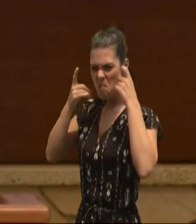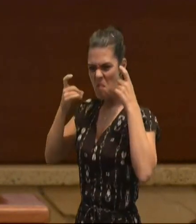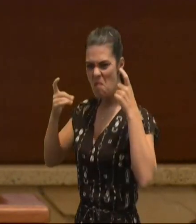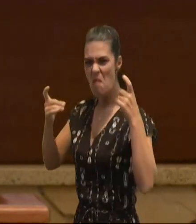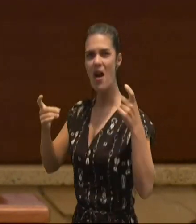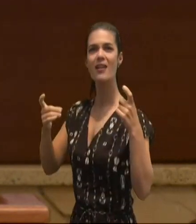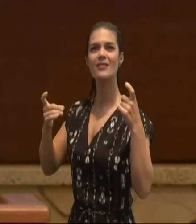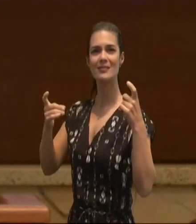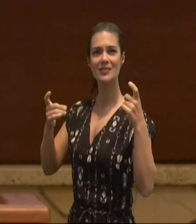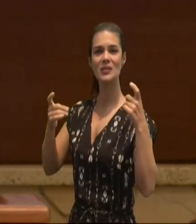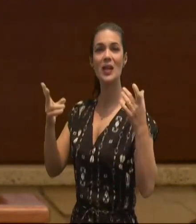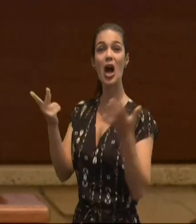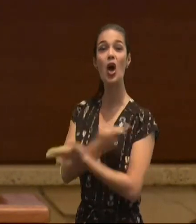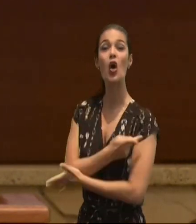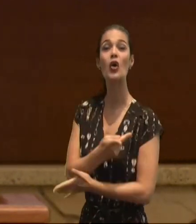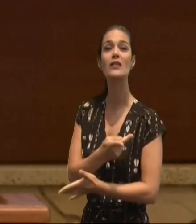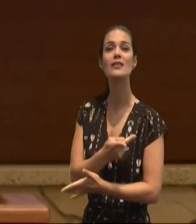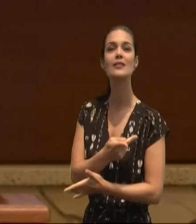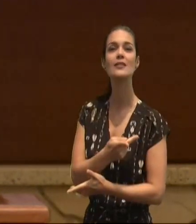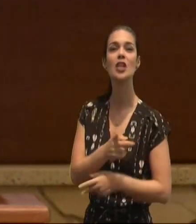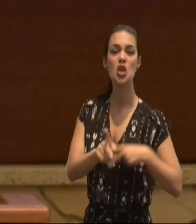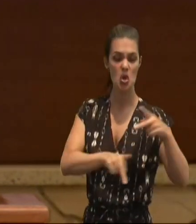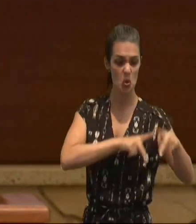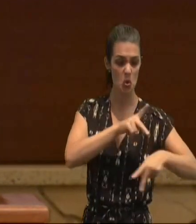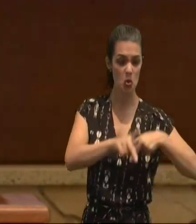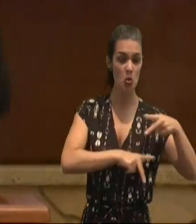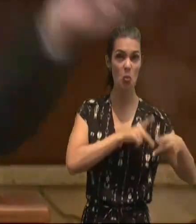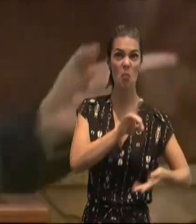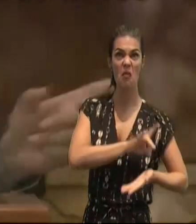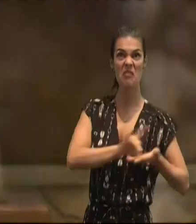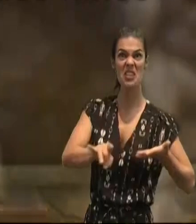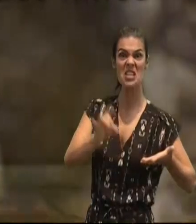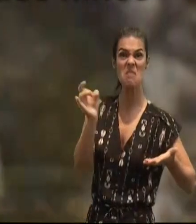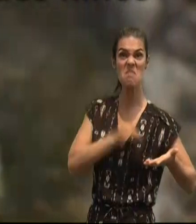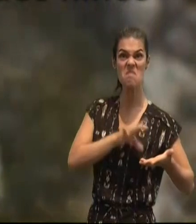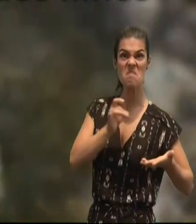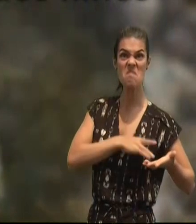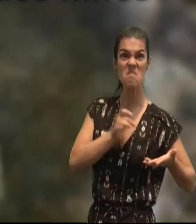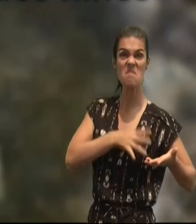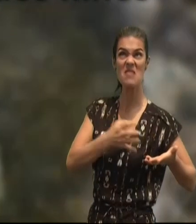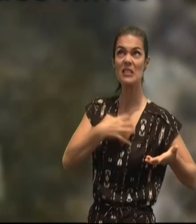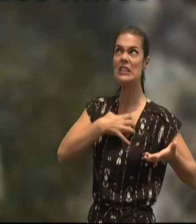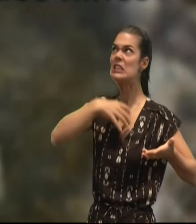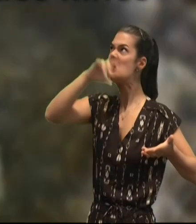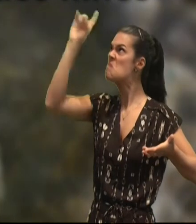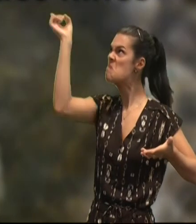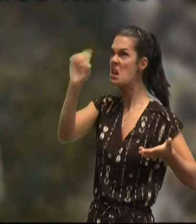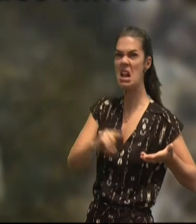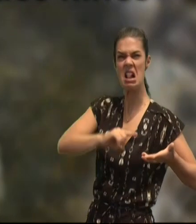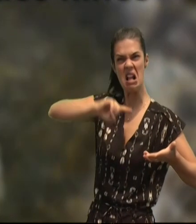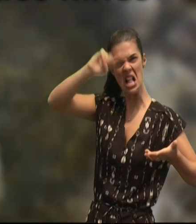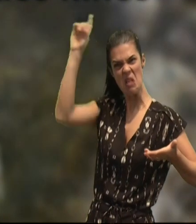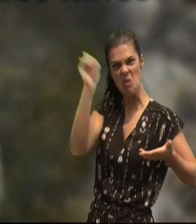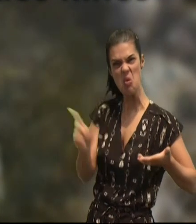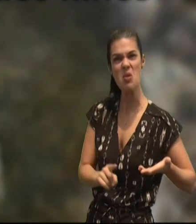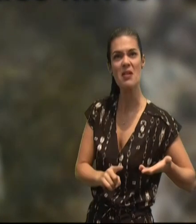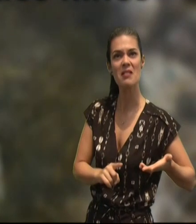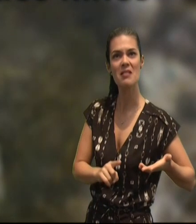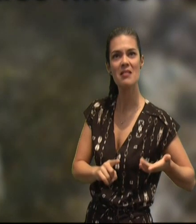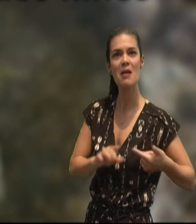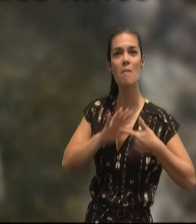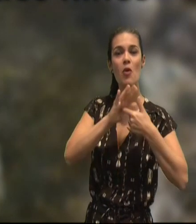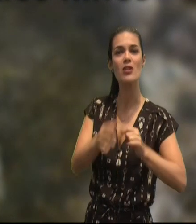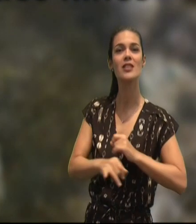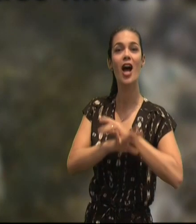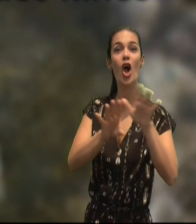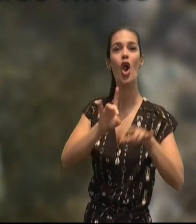derrotados pelos israelitas. E o texto começa dizendo que eles estavam adorando, cultuando ao Senhor, e Deus manifestou a sua glória, porque a